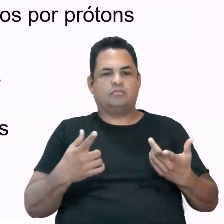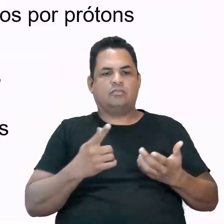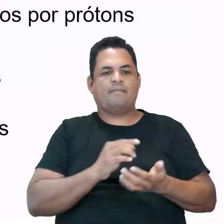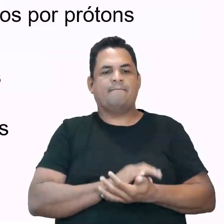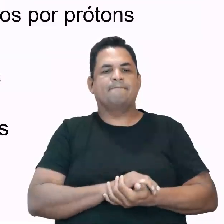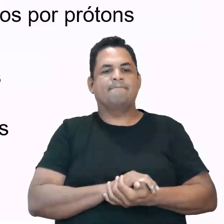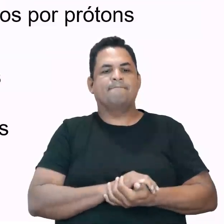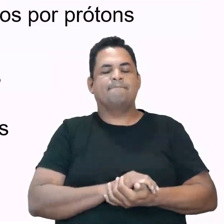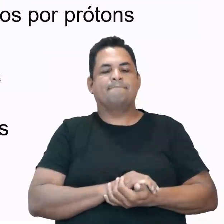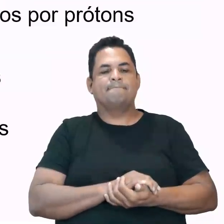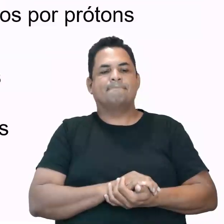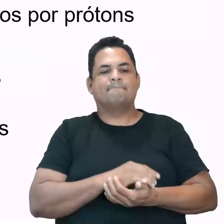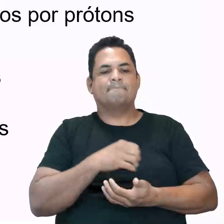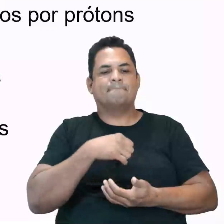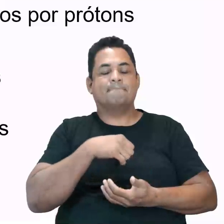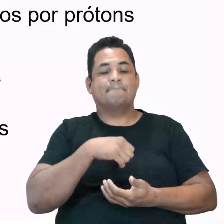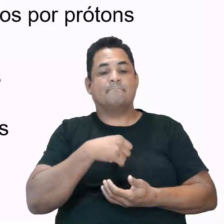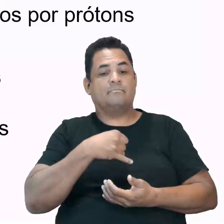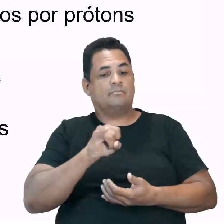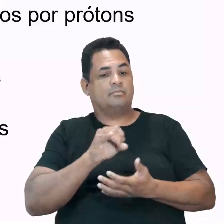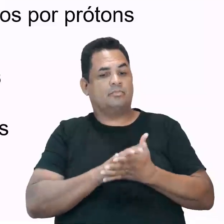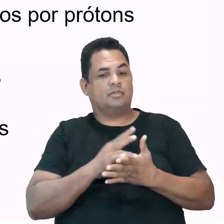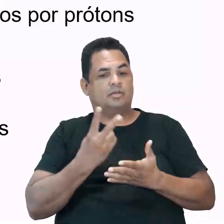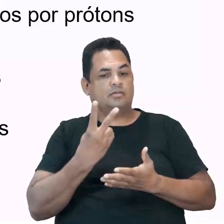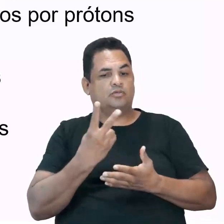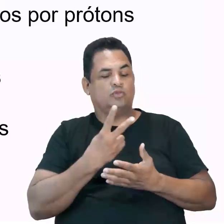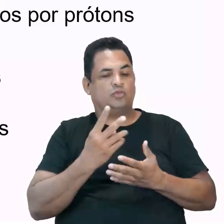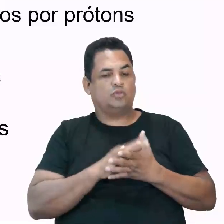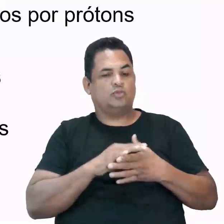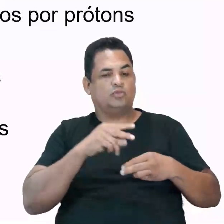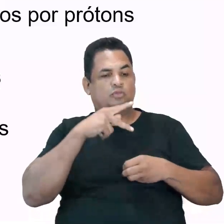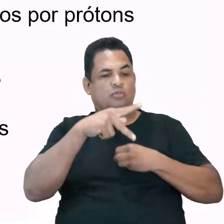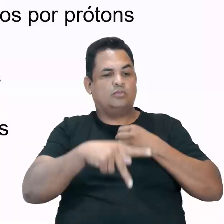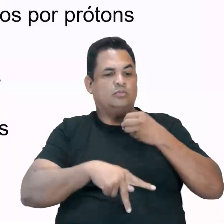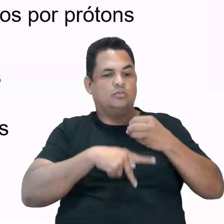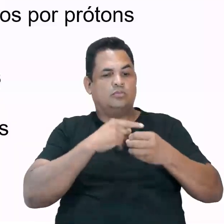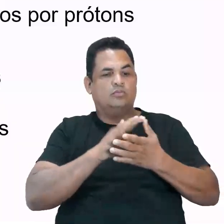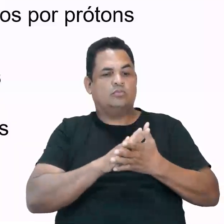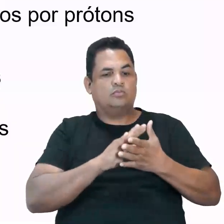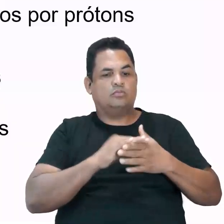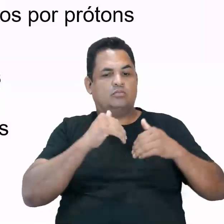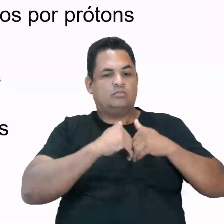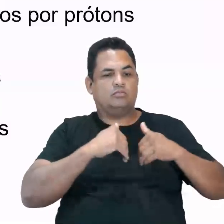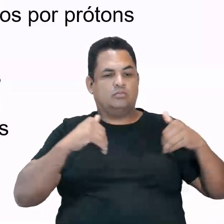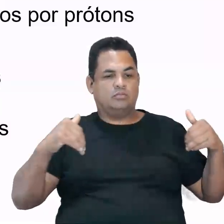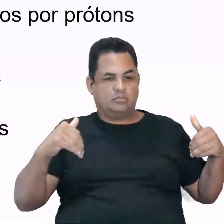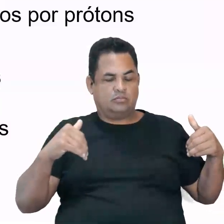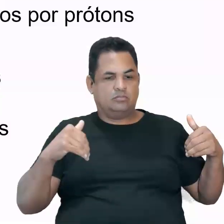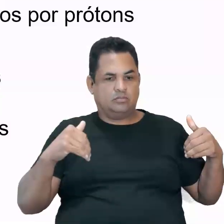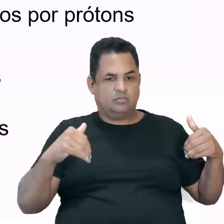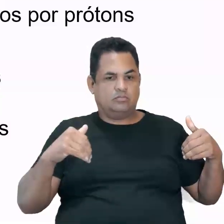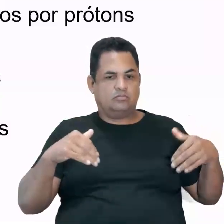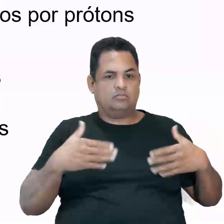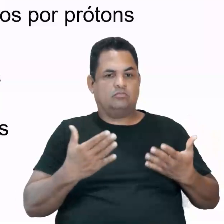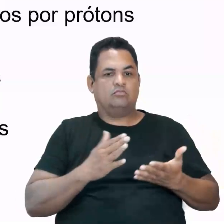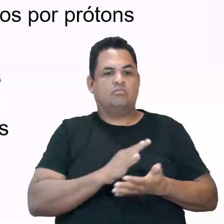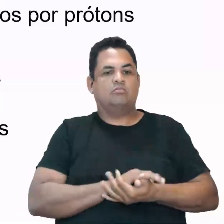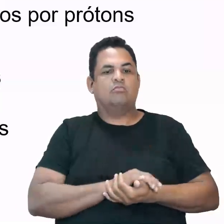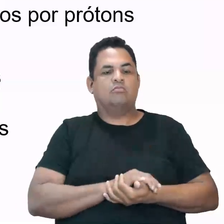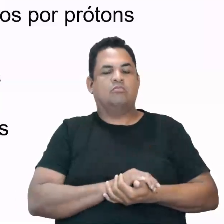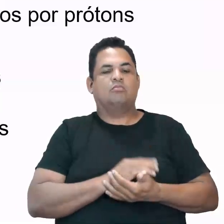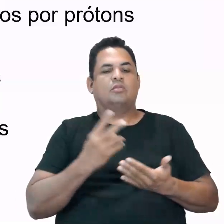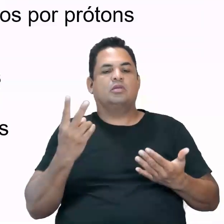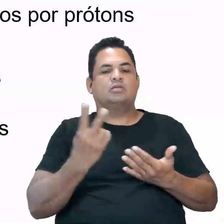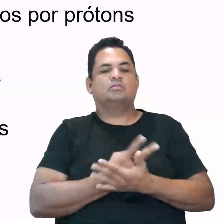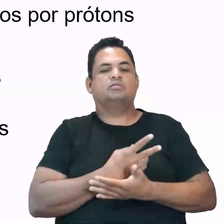Entretanto, se aproximar dois prótons, ocorrerá uma força de repulsão, e que o mesmo ocorrerá